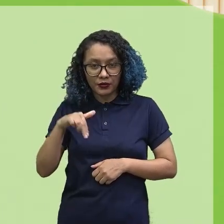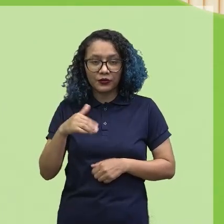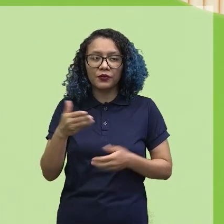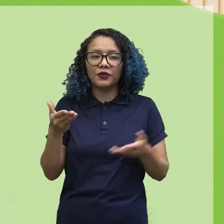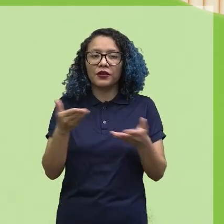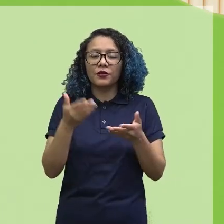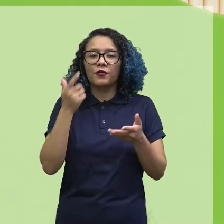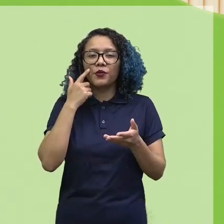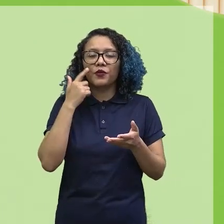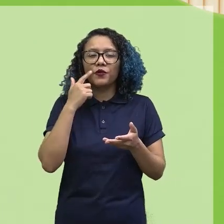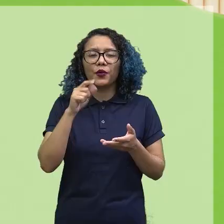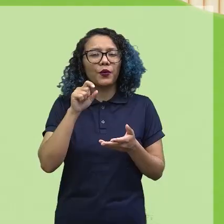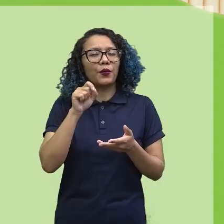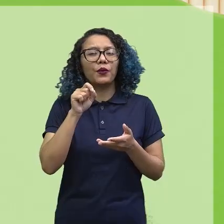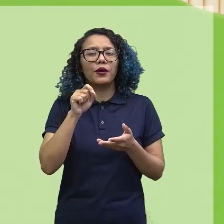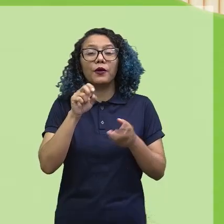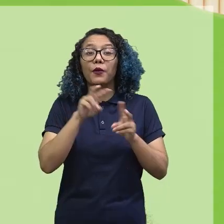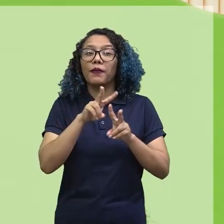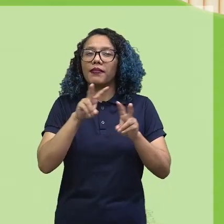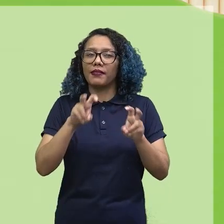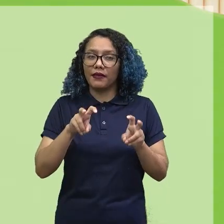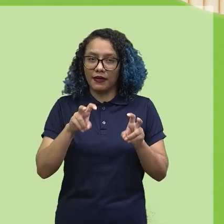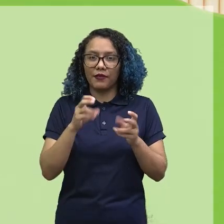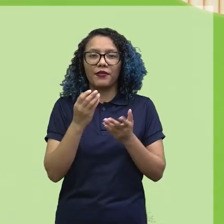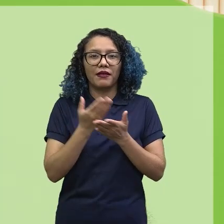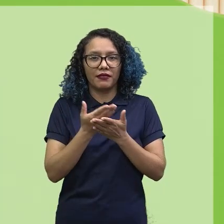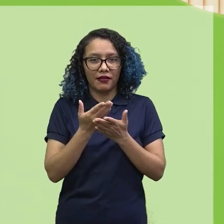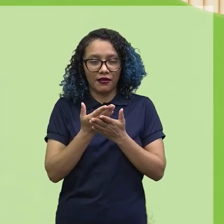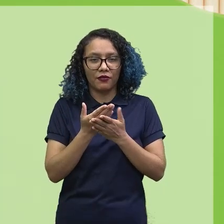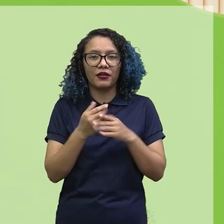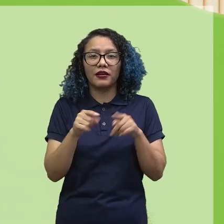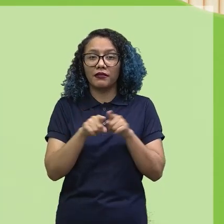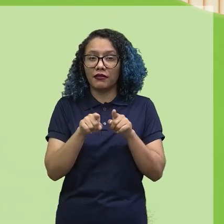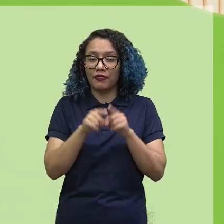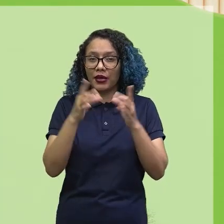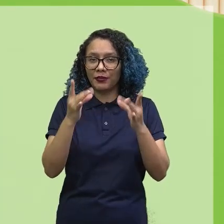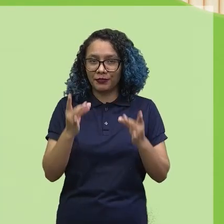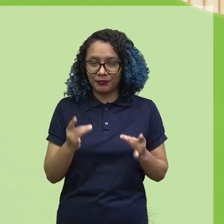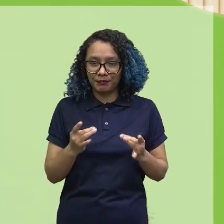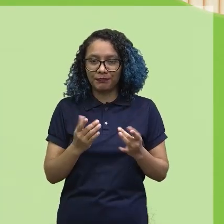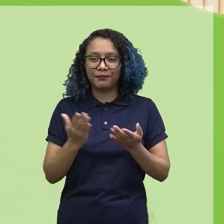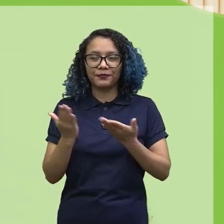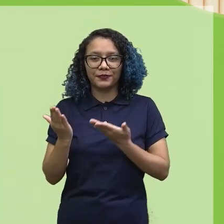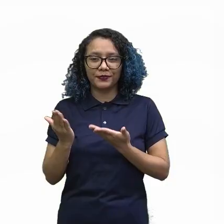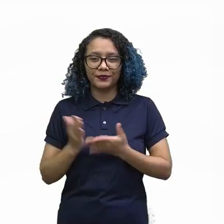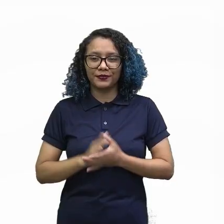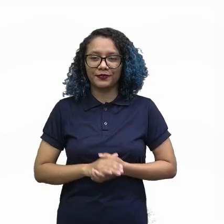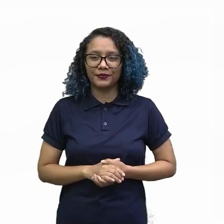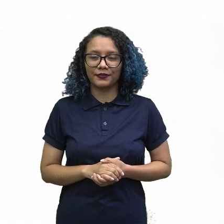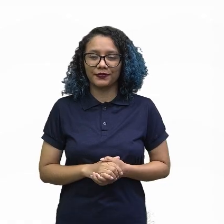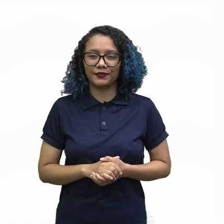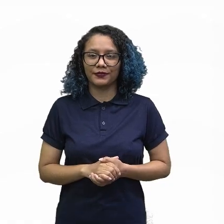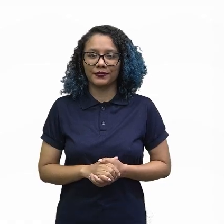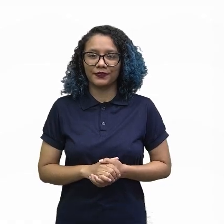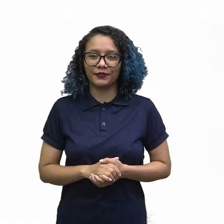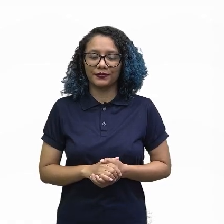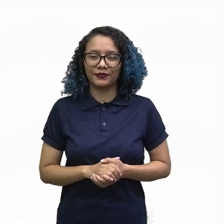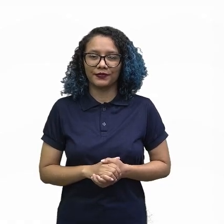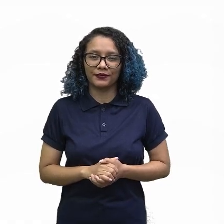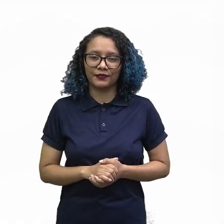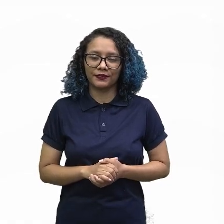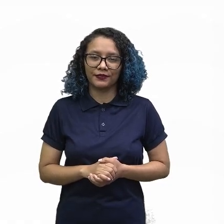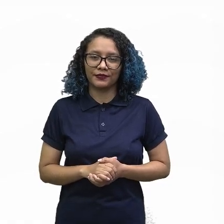nós vamos conhecer qual é o objeto de conhecimento e o detalhamento da nossa aula. Aí